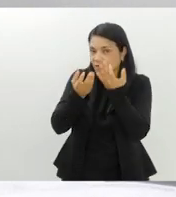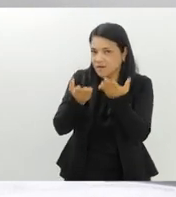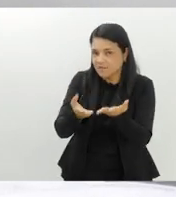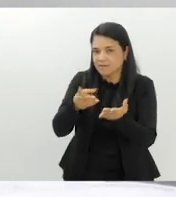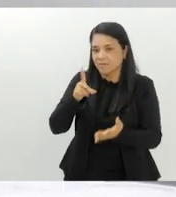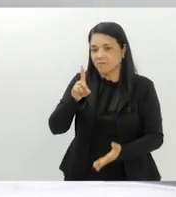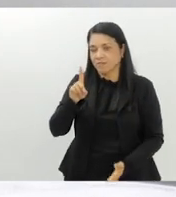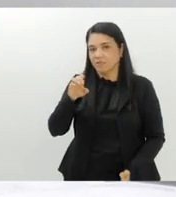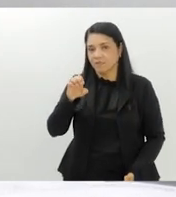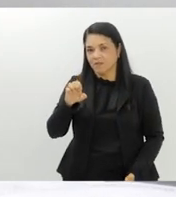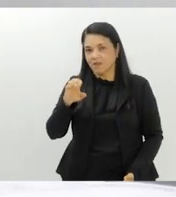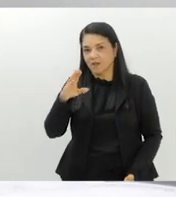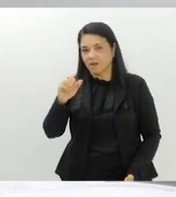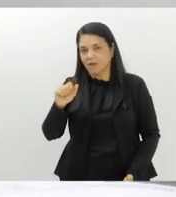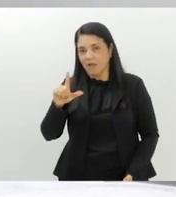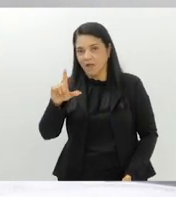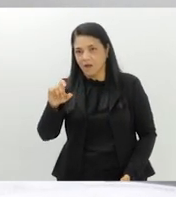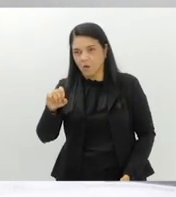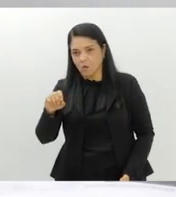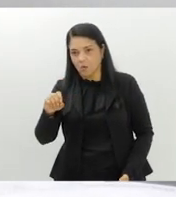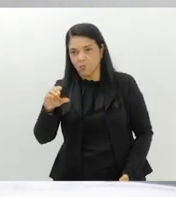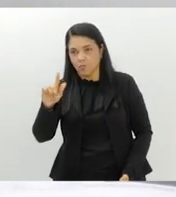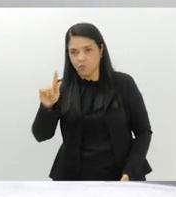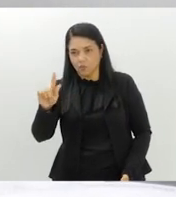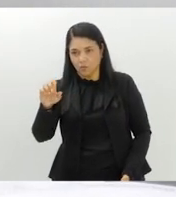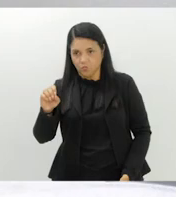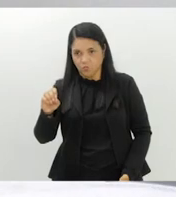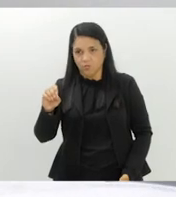né? O decálogo